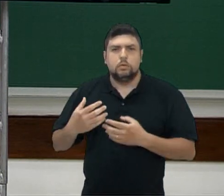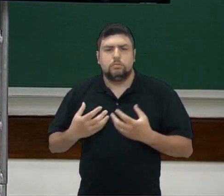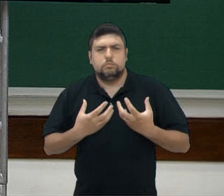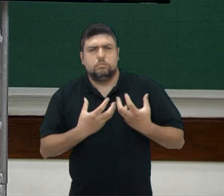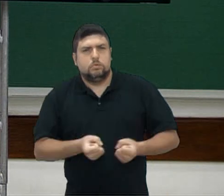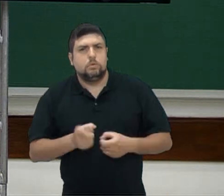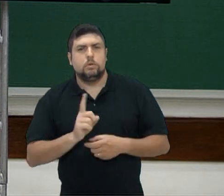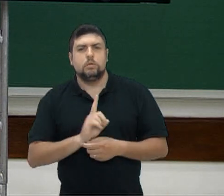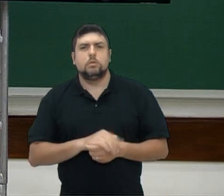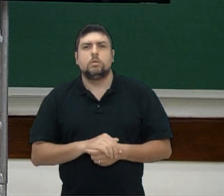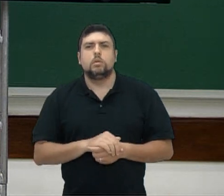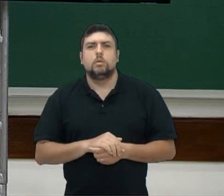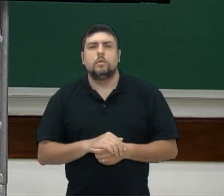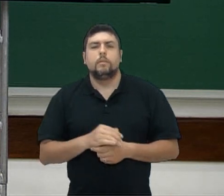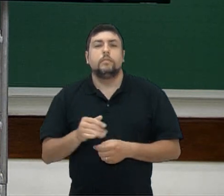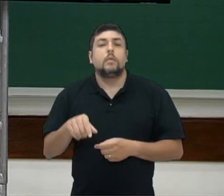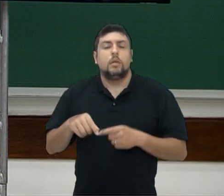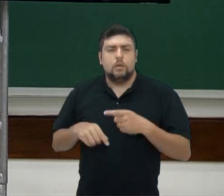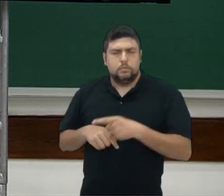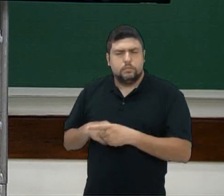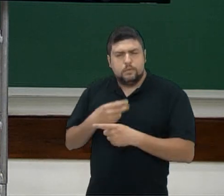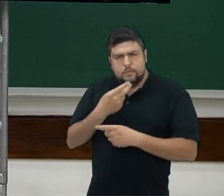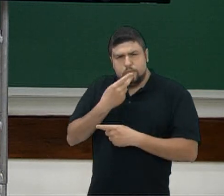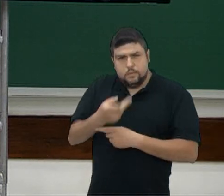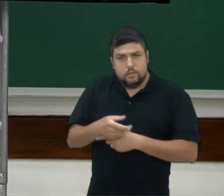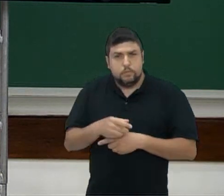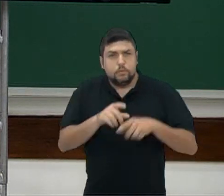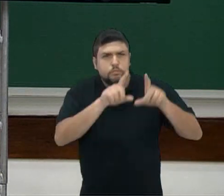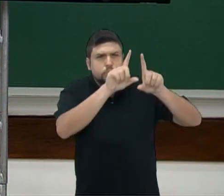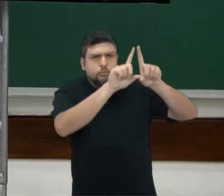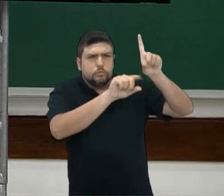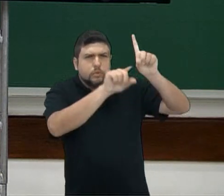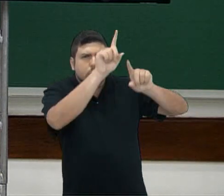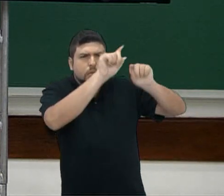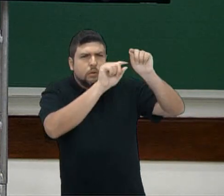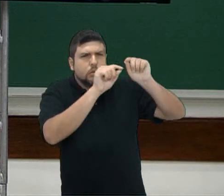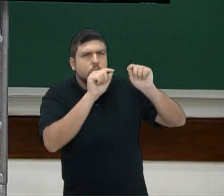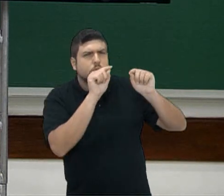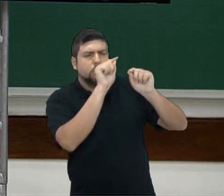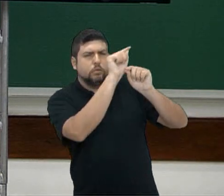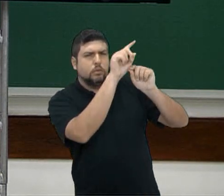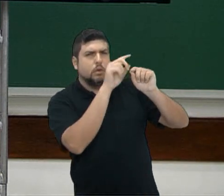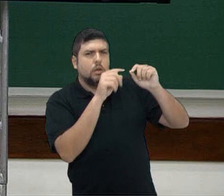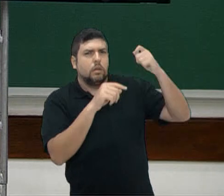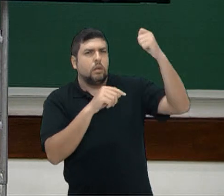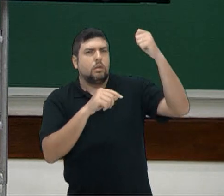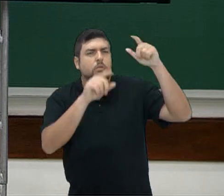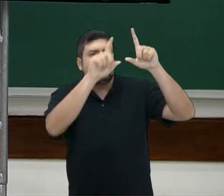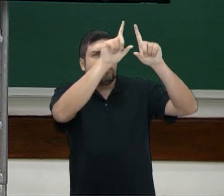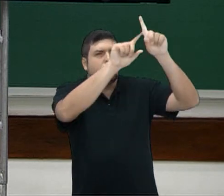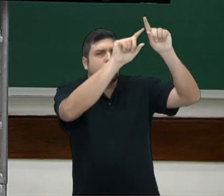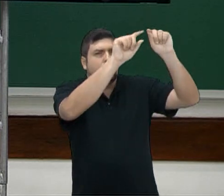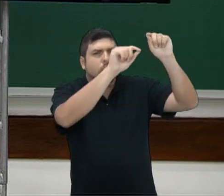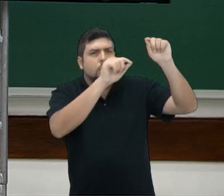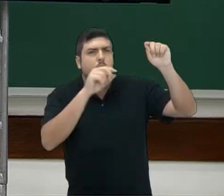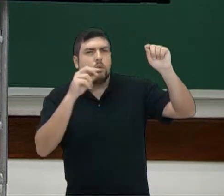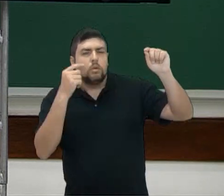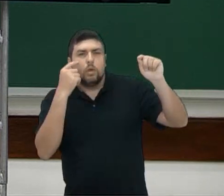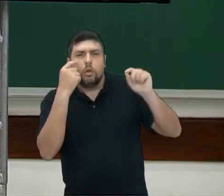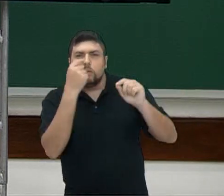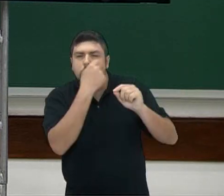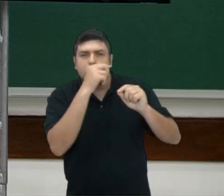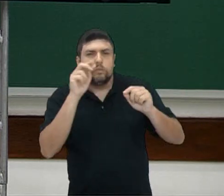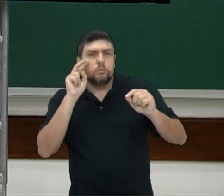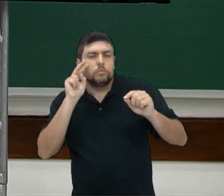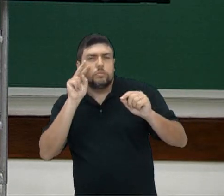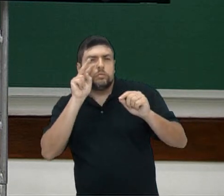você observava uma estrela, o raio luminoso sairia do seu olho, avançaria até a estrela e novamente seria